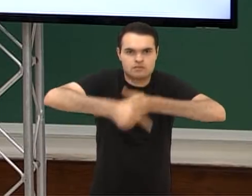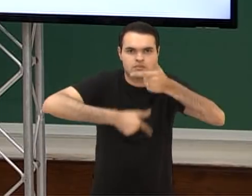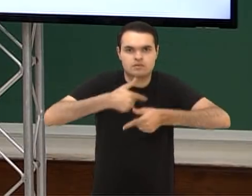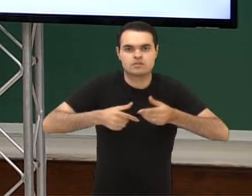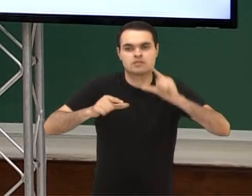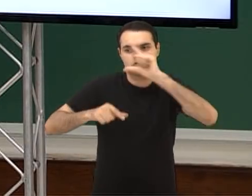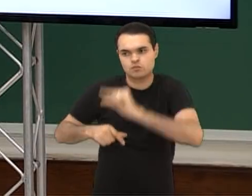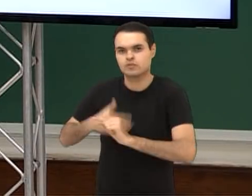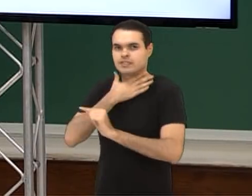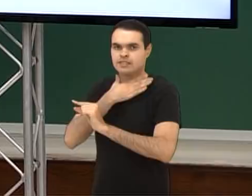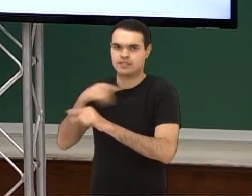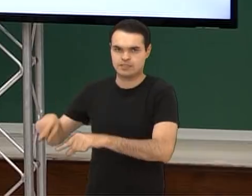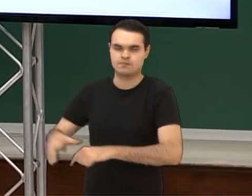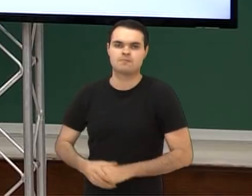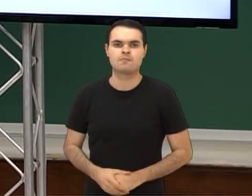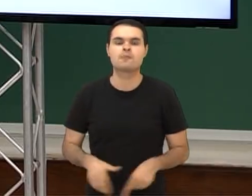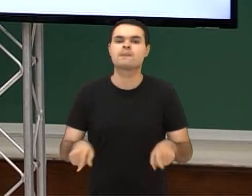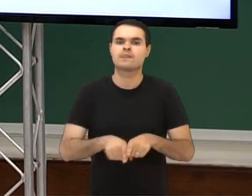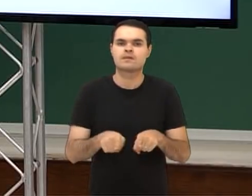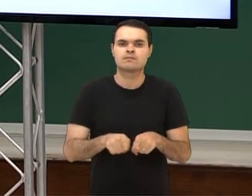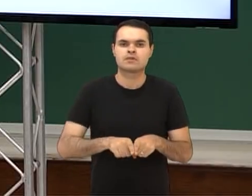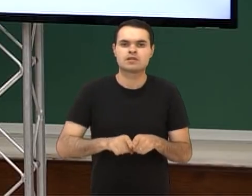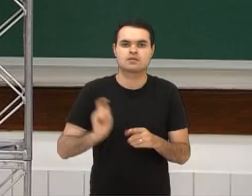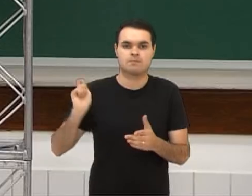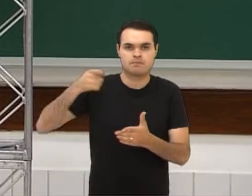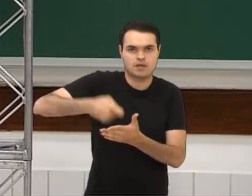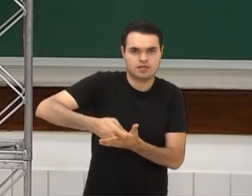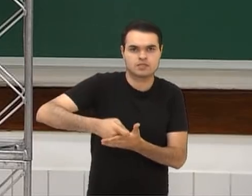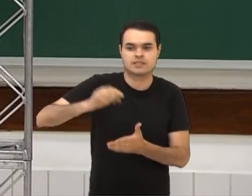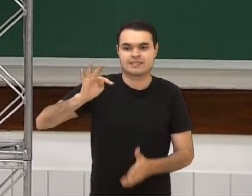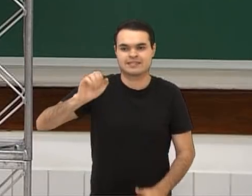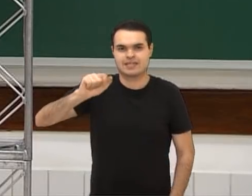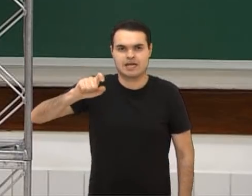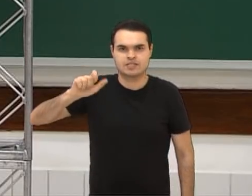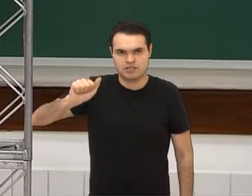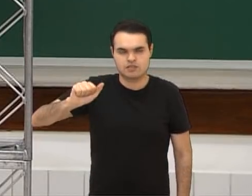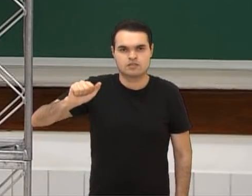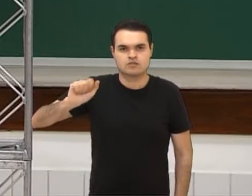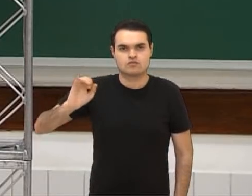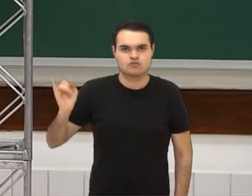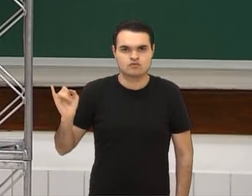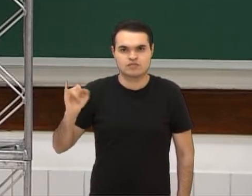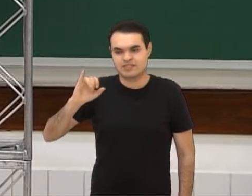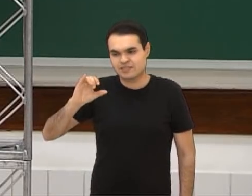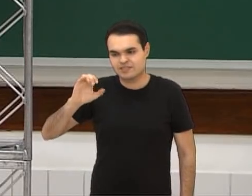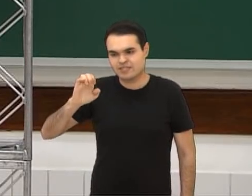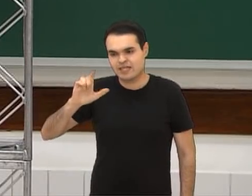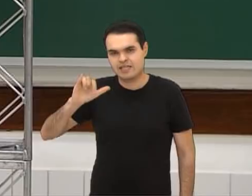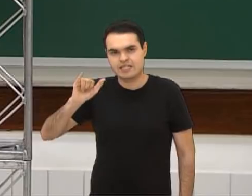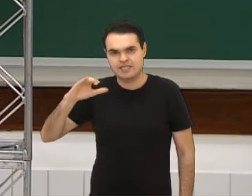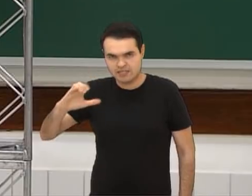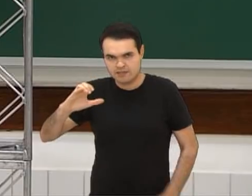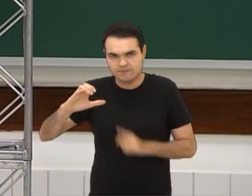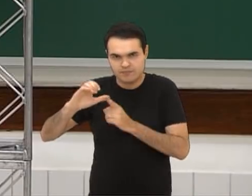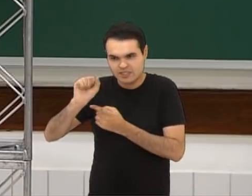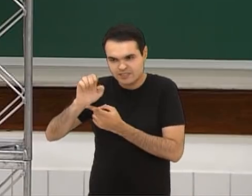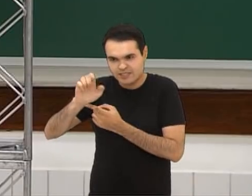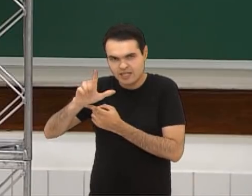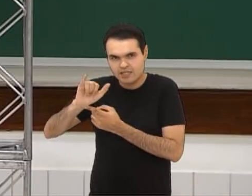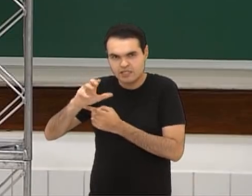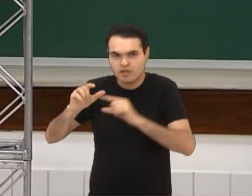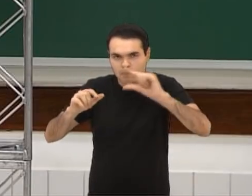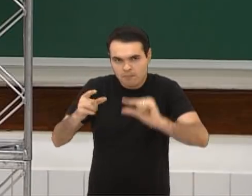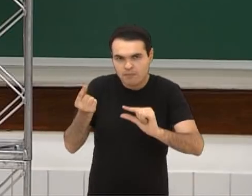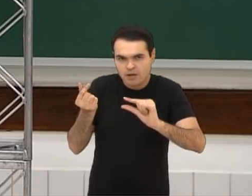crise. Ainda, reduziu a taxa de juros básica da economia, a chamada taxa Selic. Reduziu,